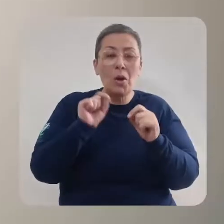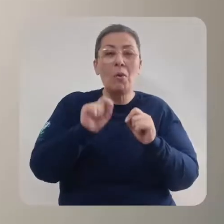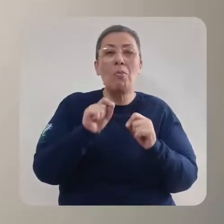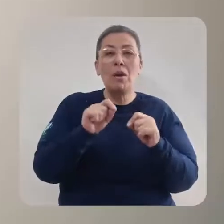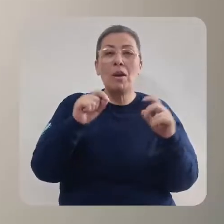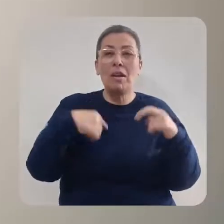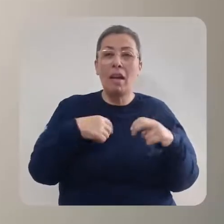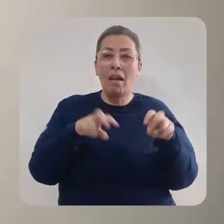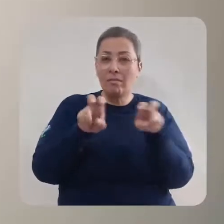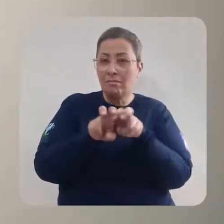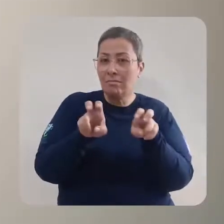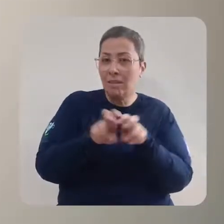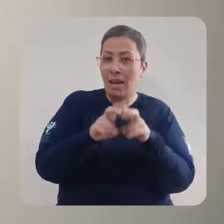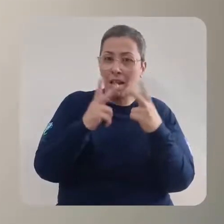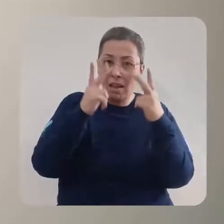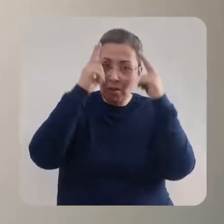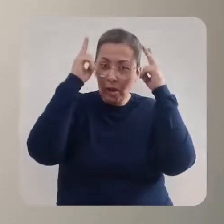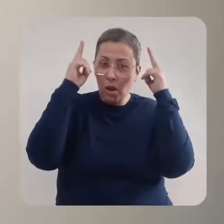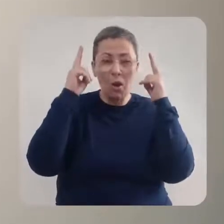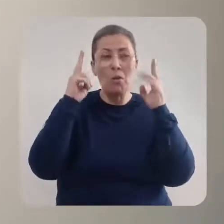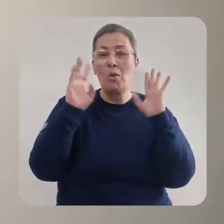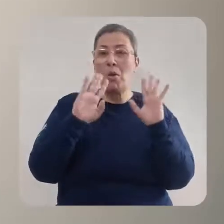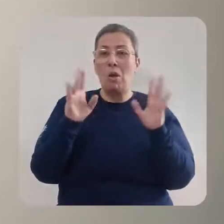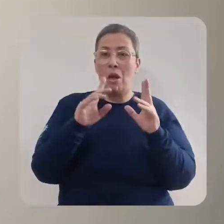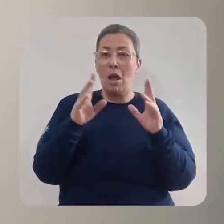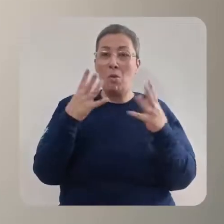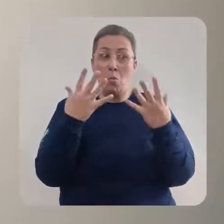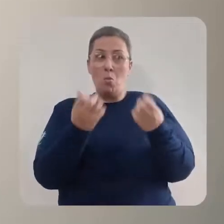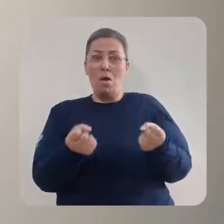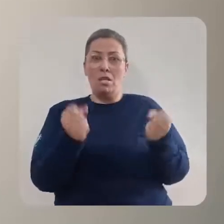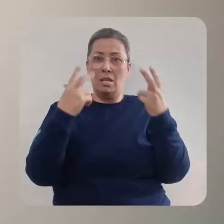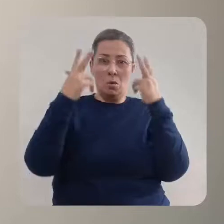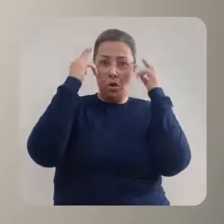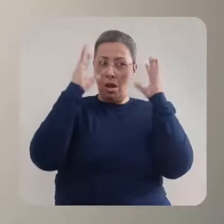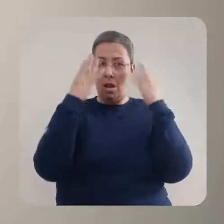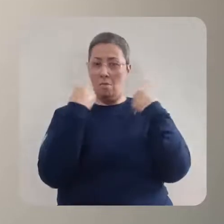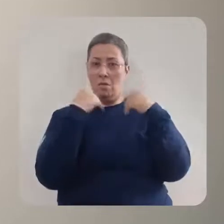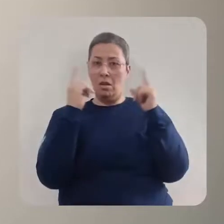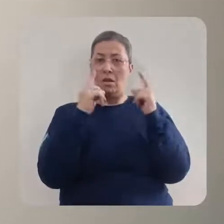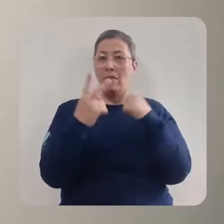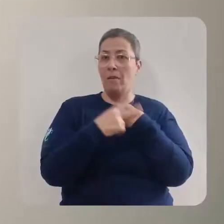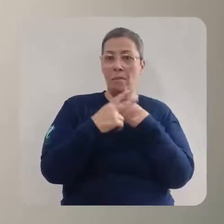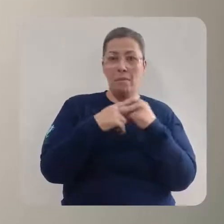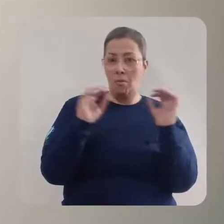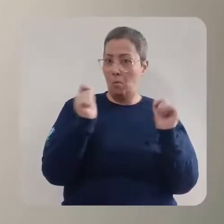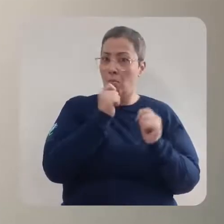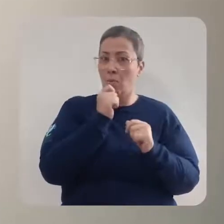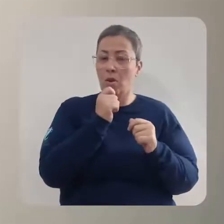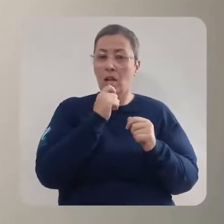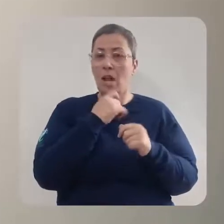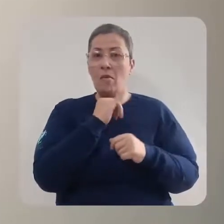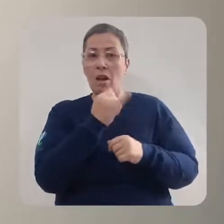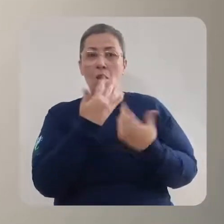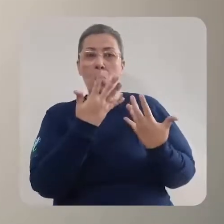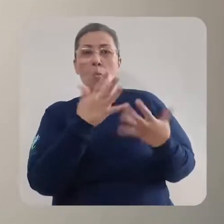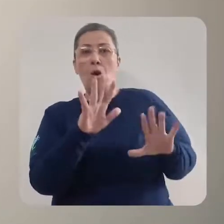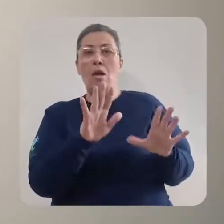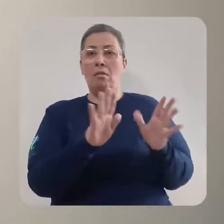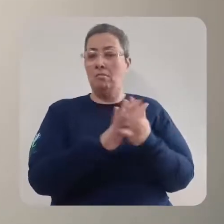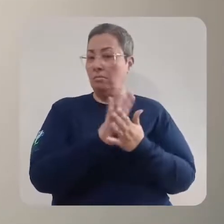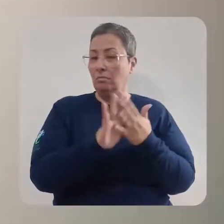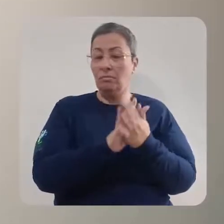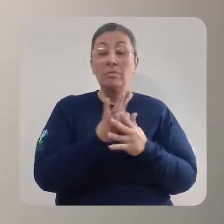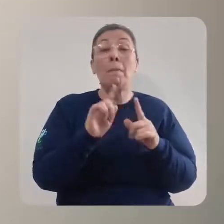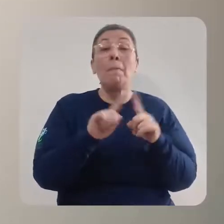é um salão, né? Não deixa cortar, né? Não é verbal, uma criança que vai dizer não